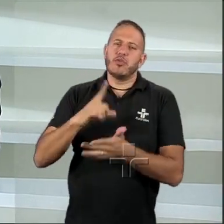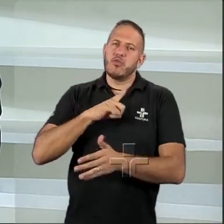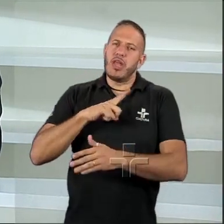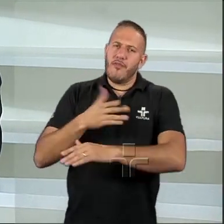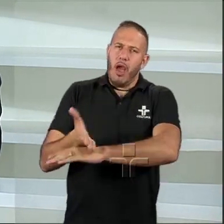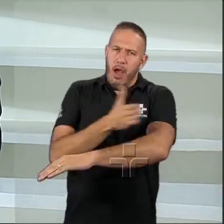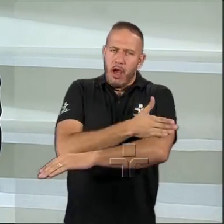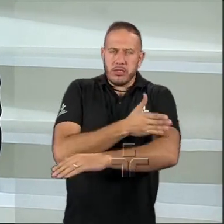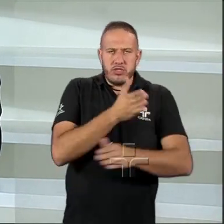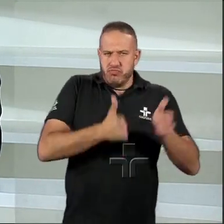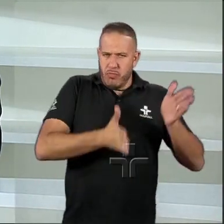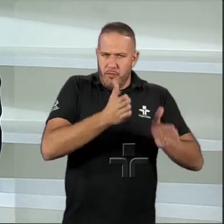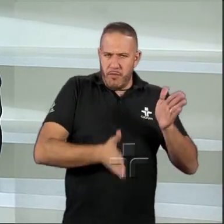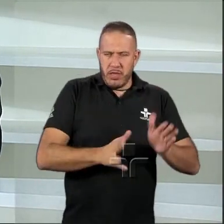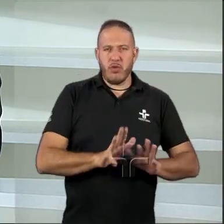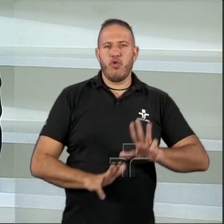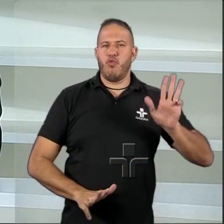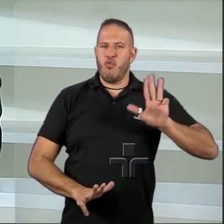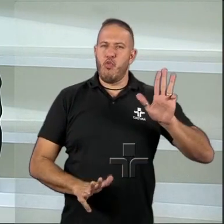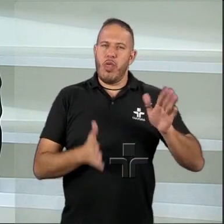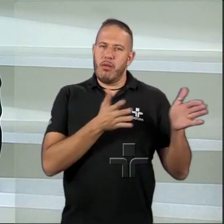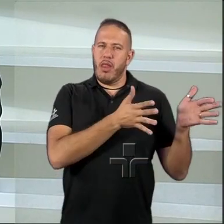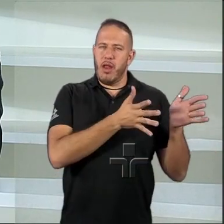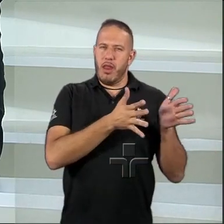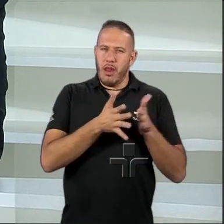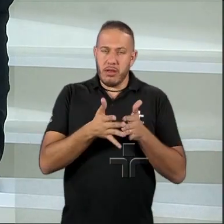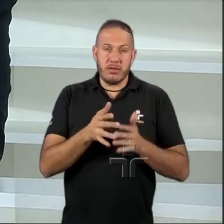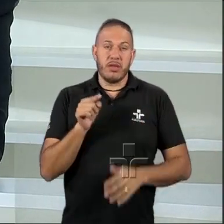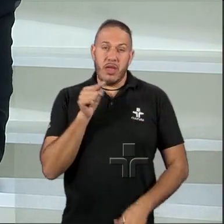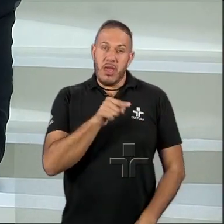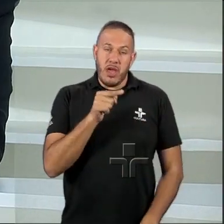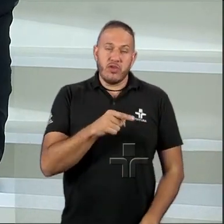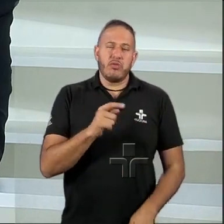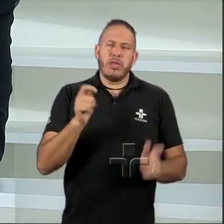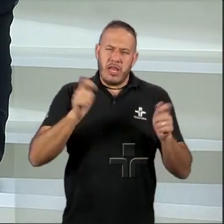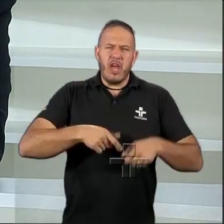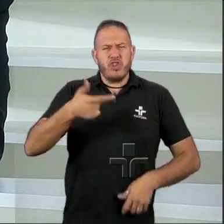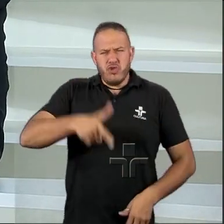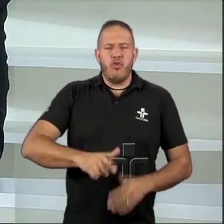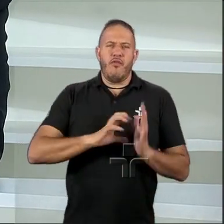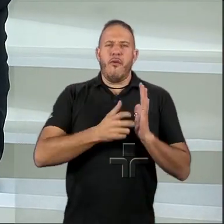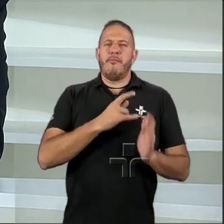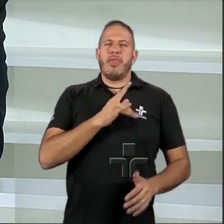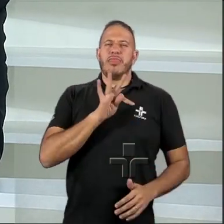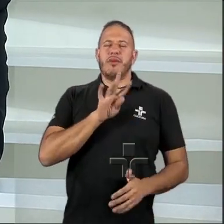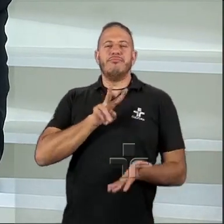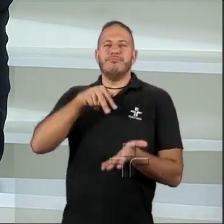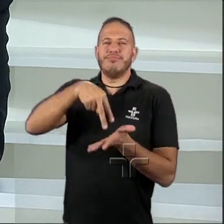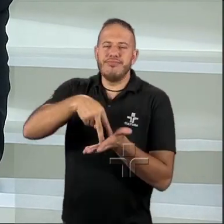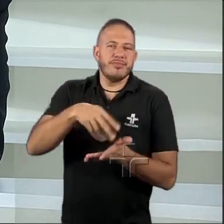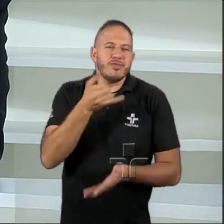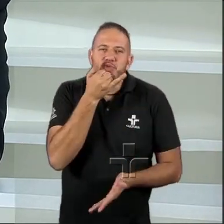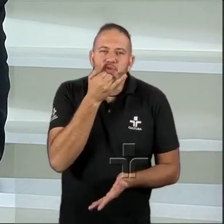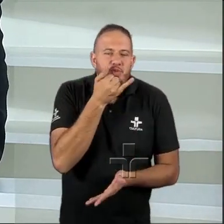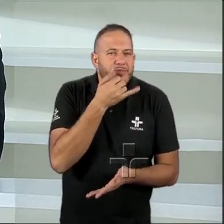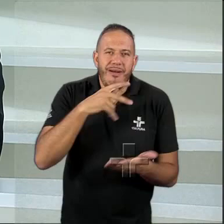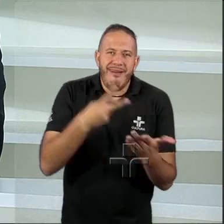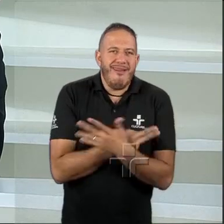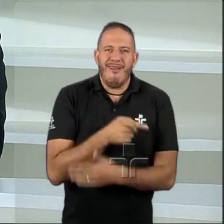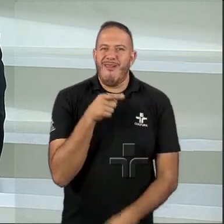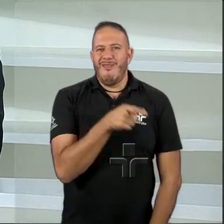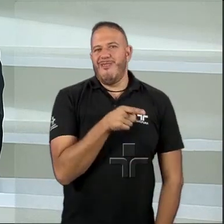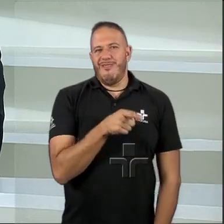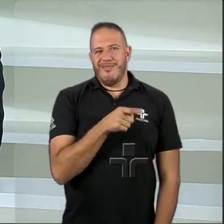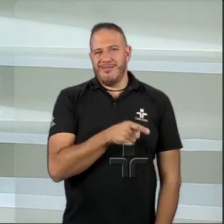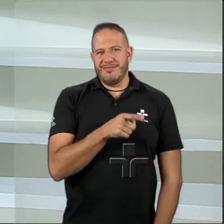governo Lula e que isso colocaria o PT de novo no governo. Errou, foi um erro de avaliação.